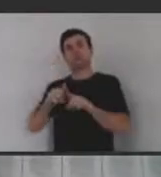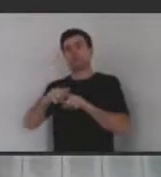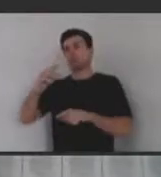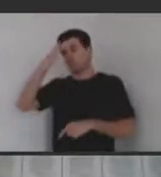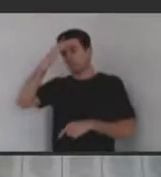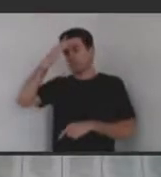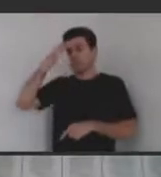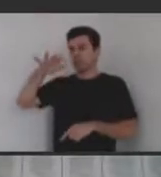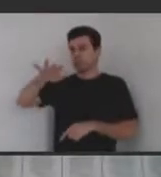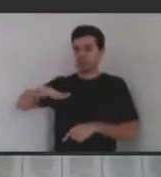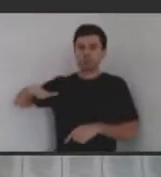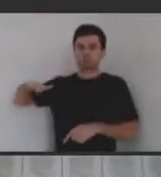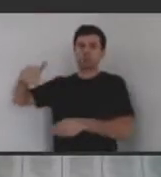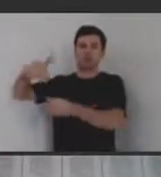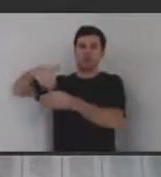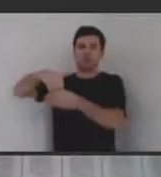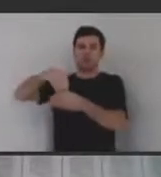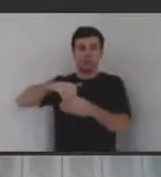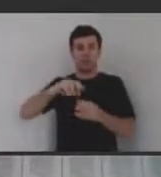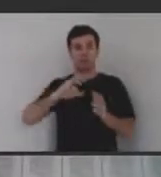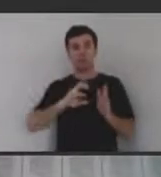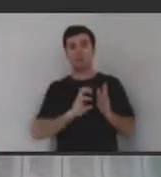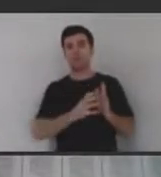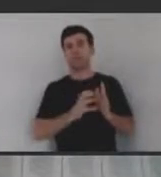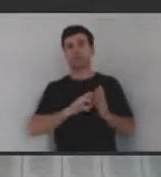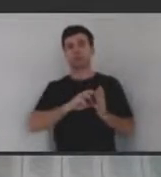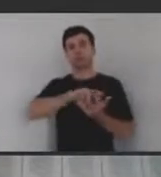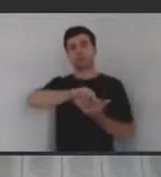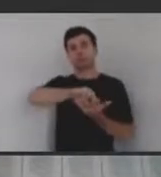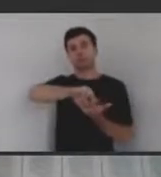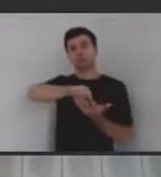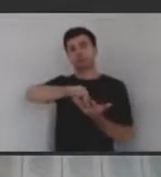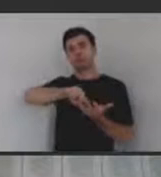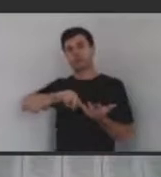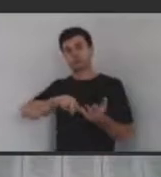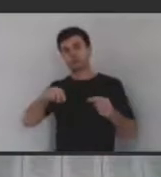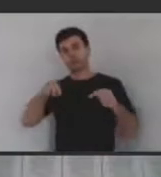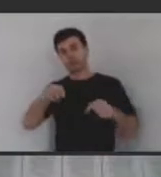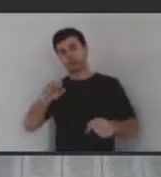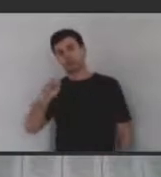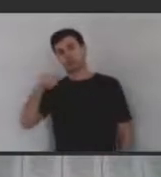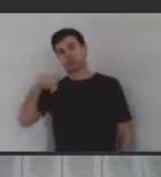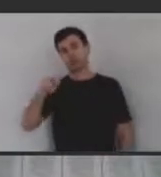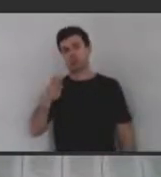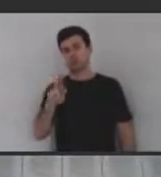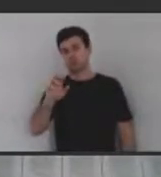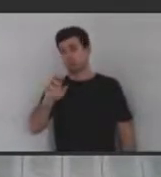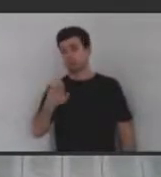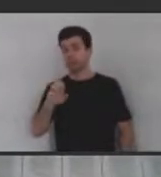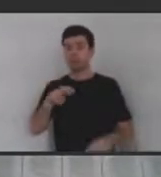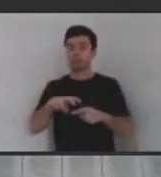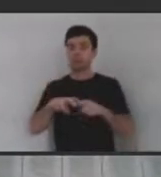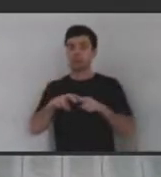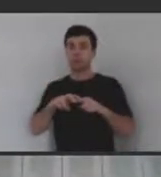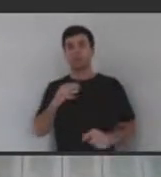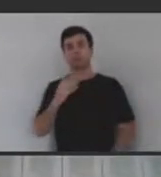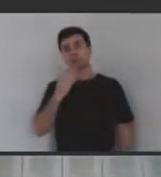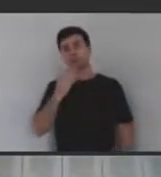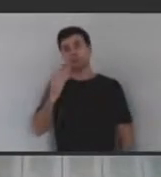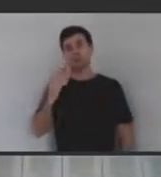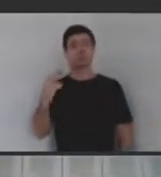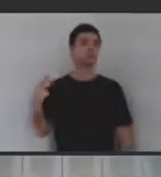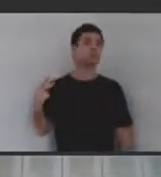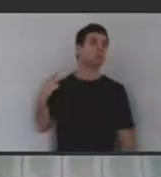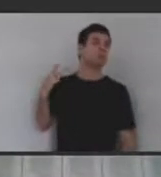pluralidade dos partidos que compõem todo o Parlamento Sumarense. Nesse sentido, eu solicito ao excelentíssimo vereador